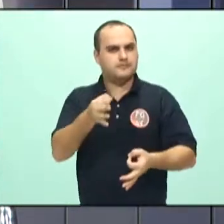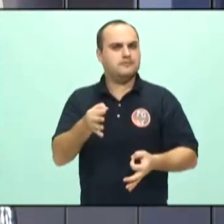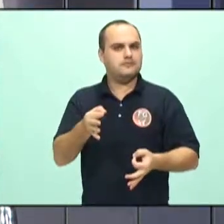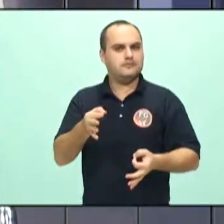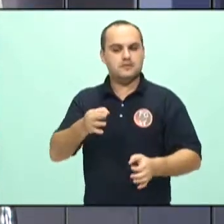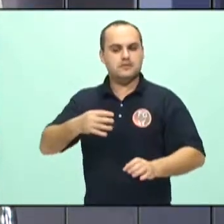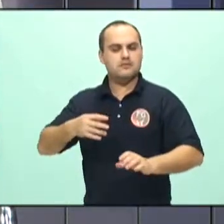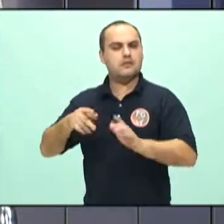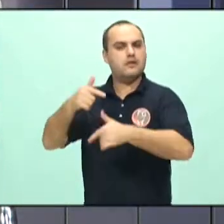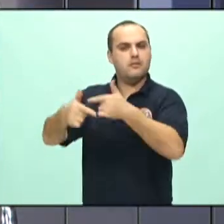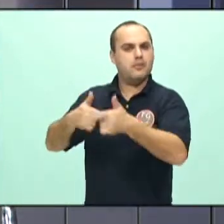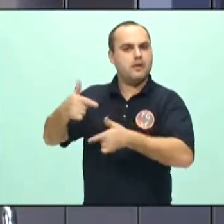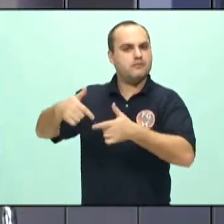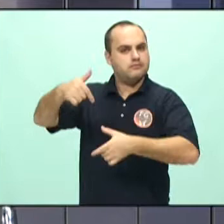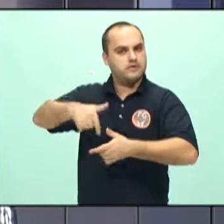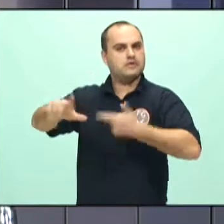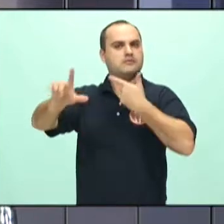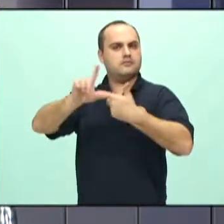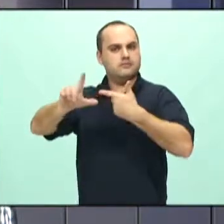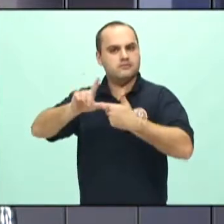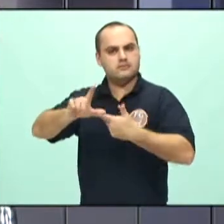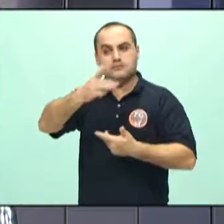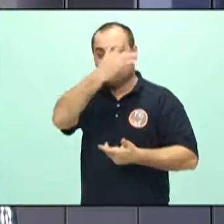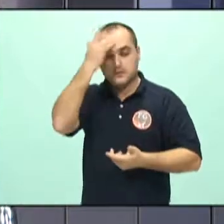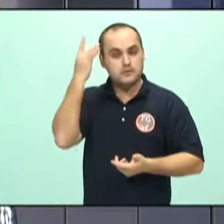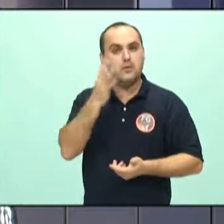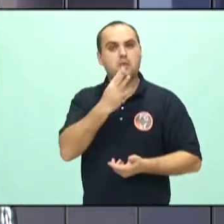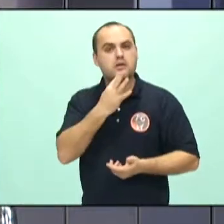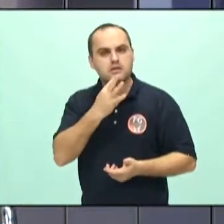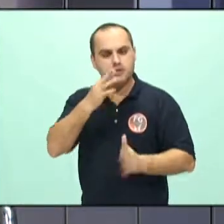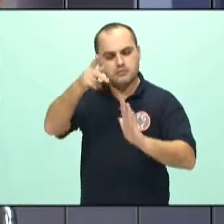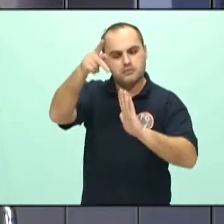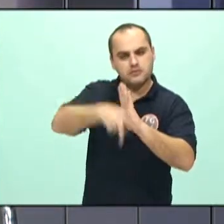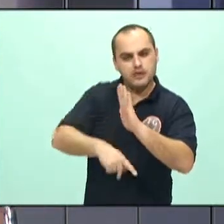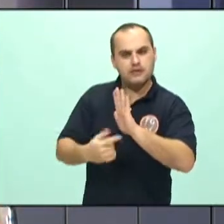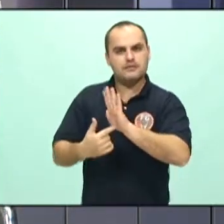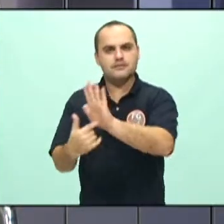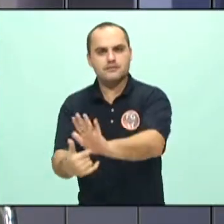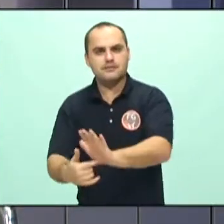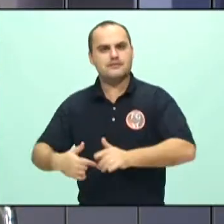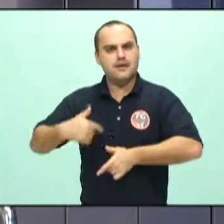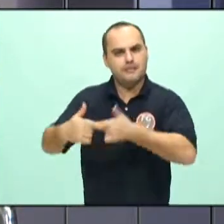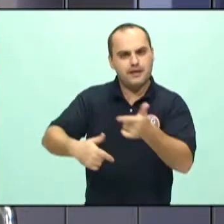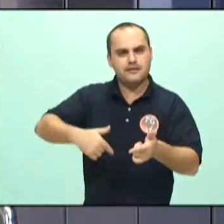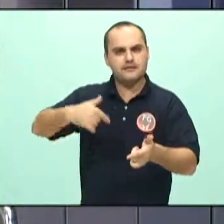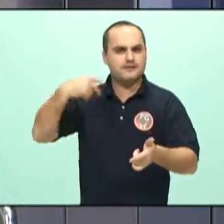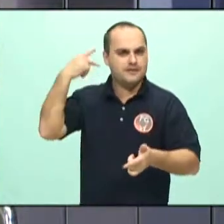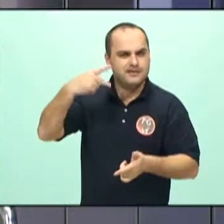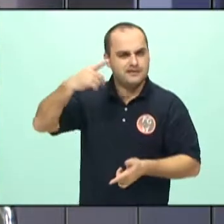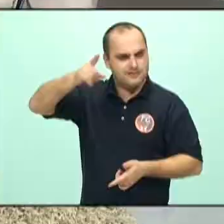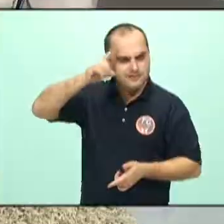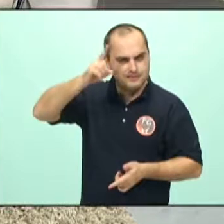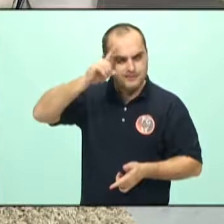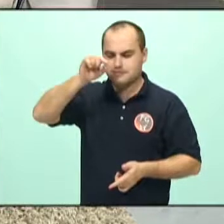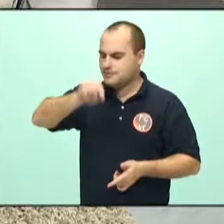que as pessoas possam ter conhecimento dos projetos que nós apresentamos, do trabalho do vereador no dia a dia. Eu acho que é uma excelente